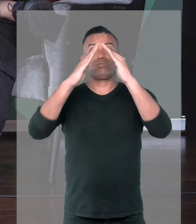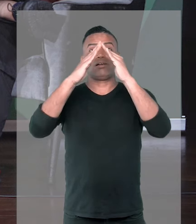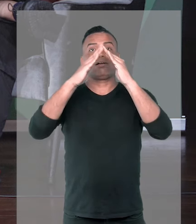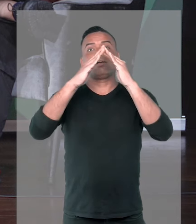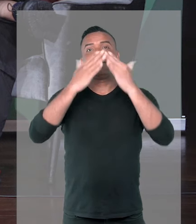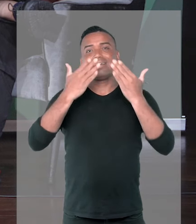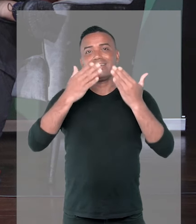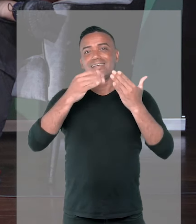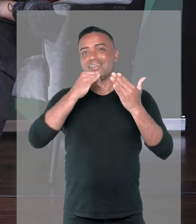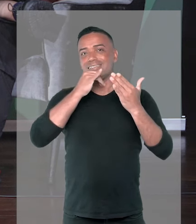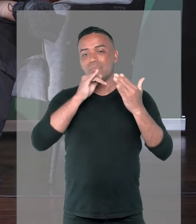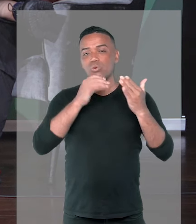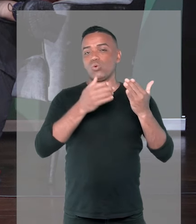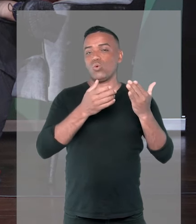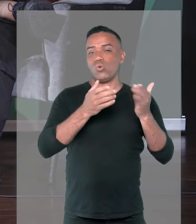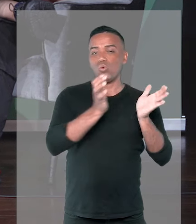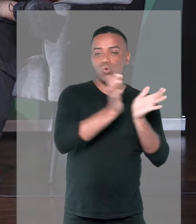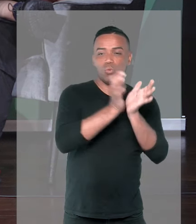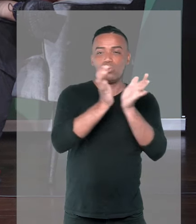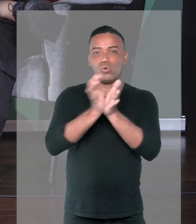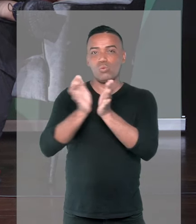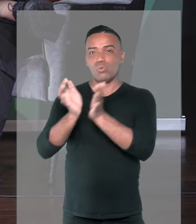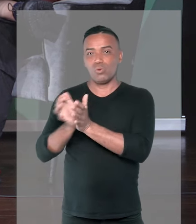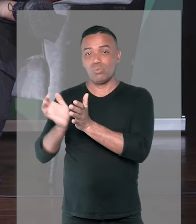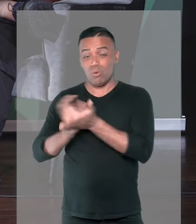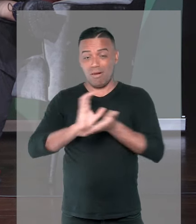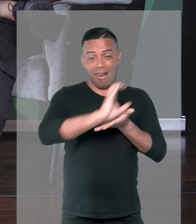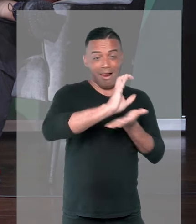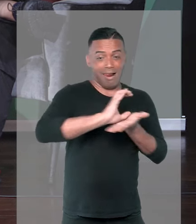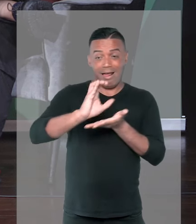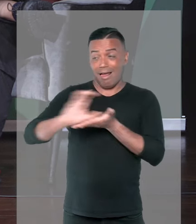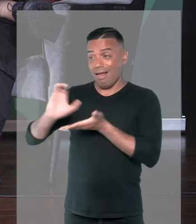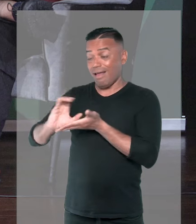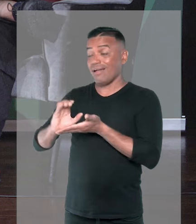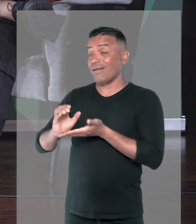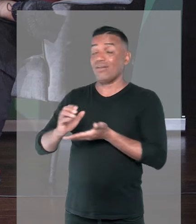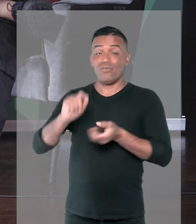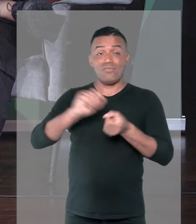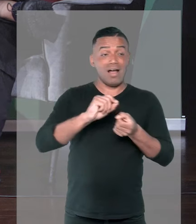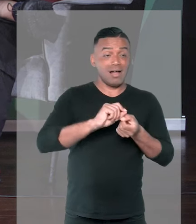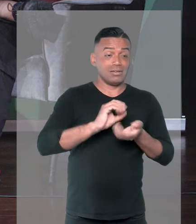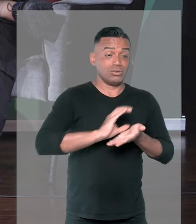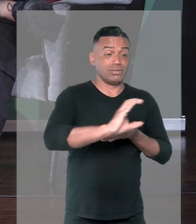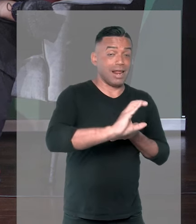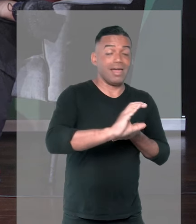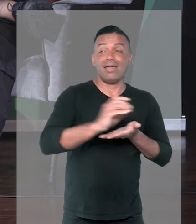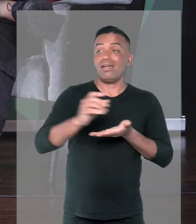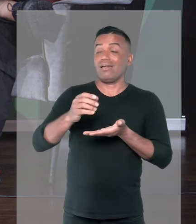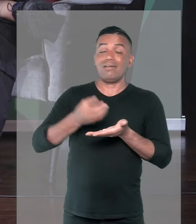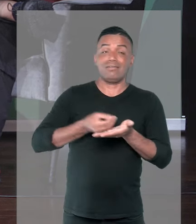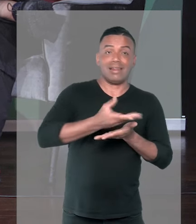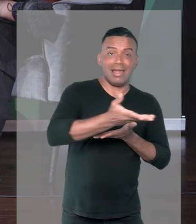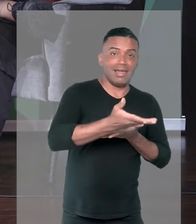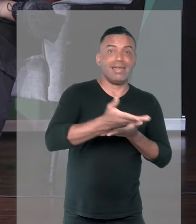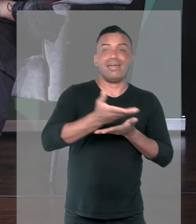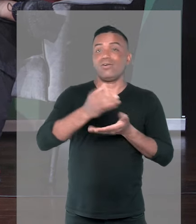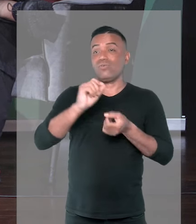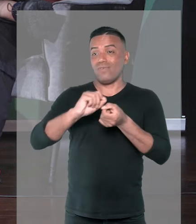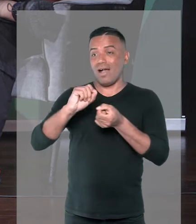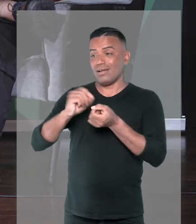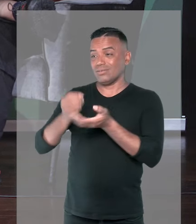tinham cadeias de valor eu faço isso entrego para você que entrega para não sei quem que entrega para não sei quem Para tudo uma linhazinha